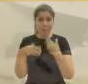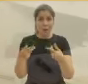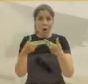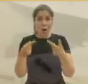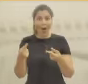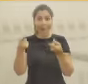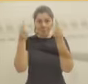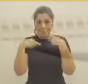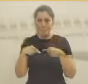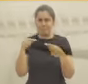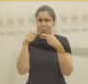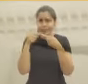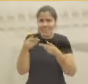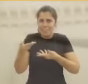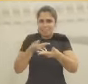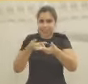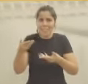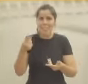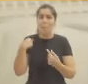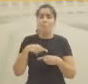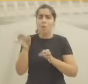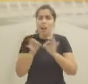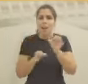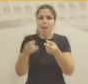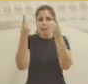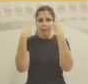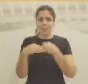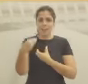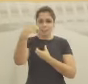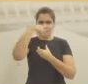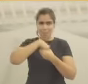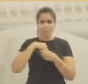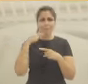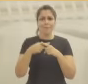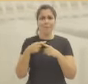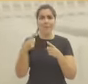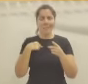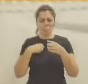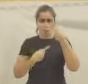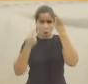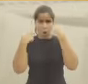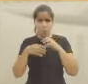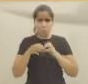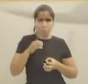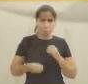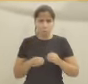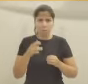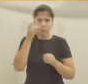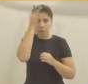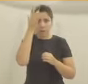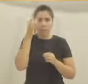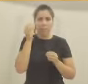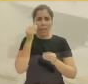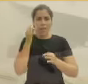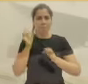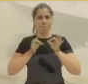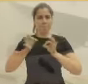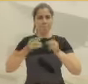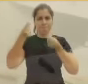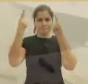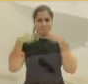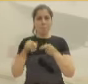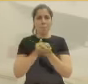ajuda as crianças. Essa coisa da integração sensorial é para organizar a criança internamente. Porque eles se desorganizam muito fácil. Então,